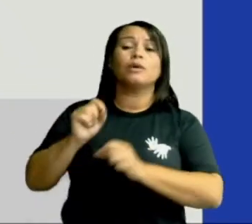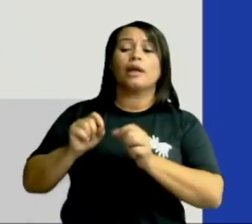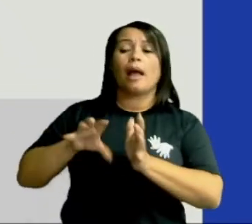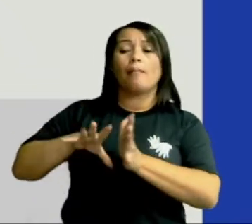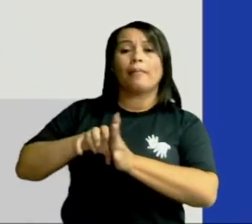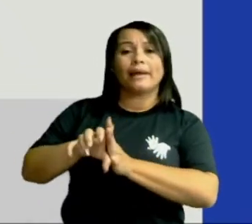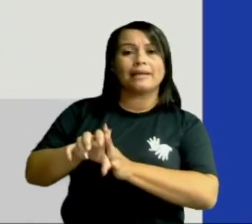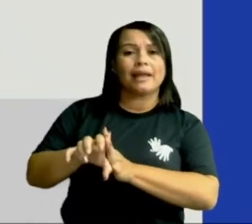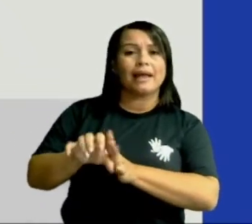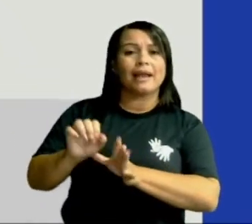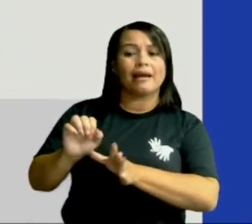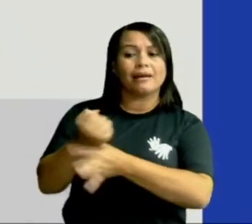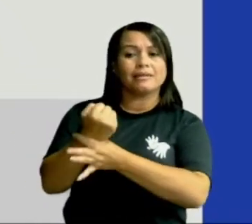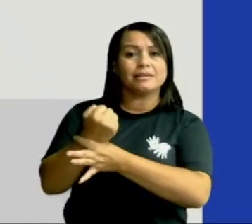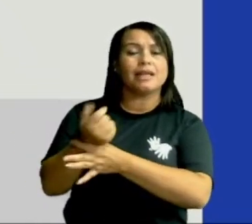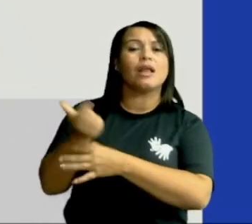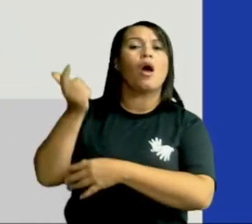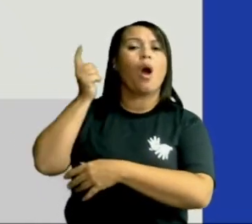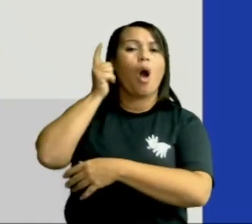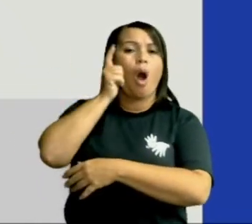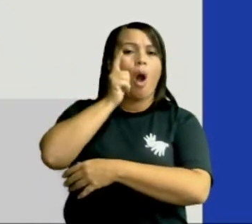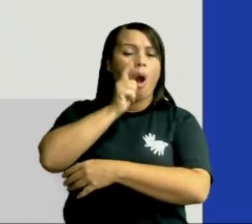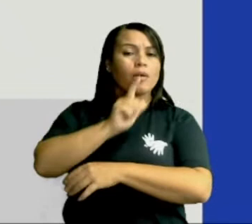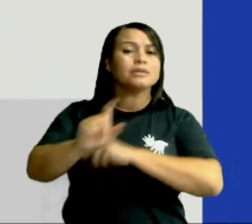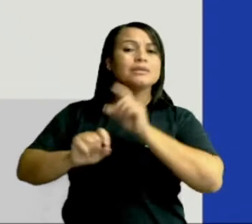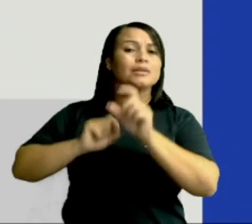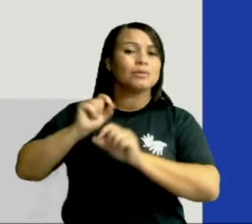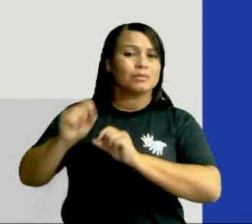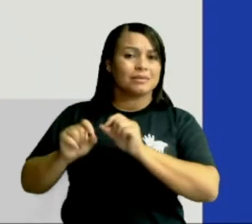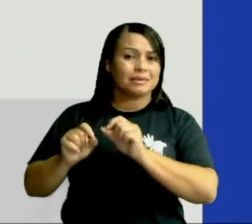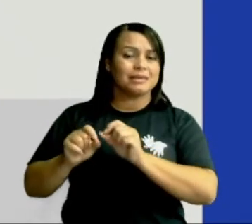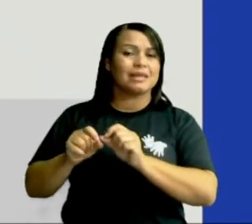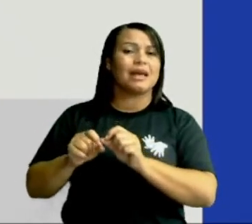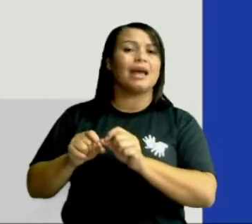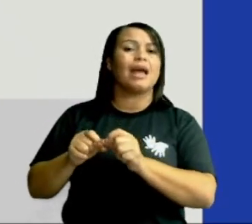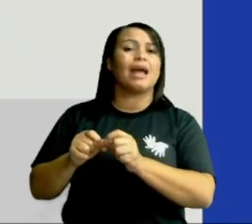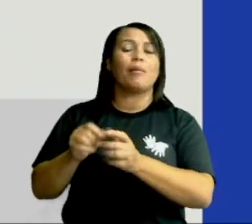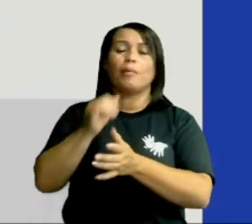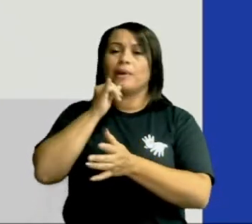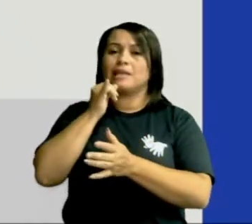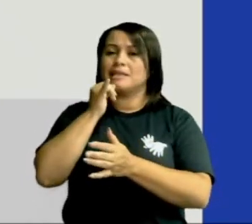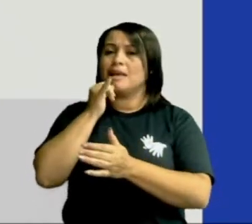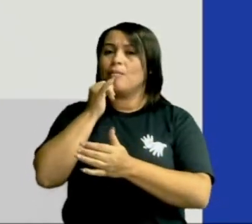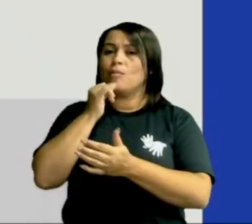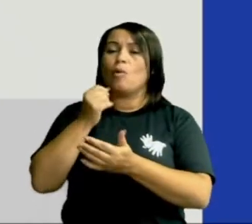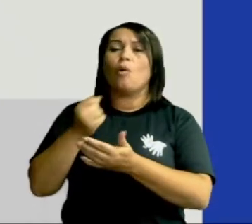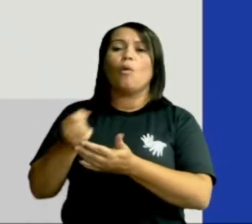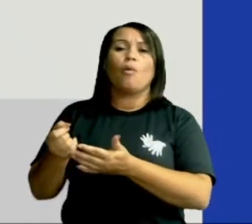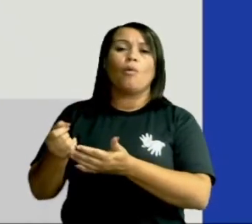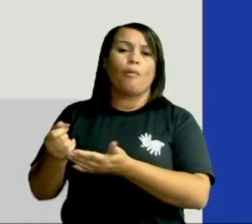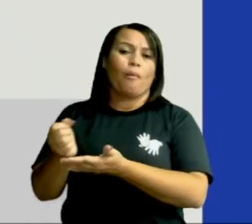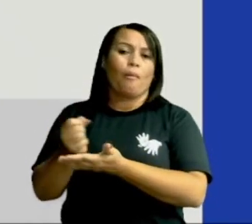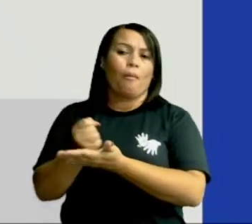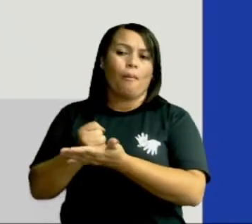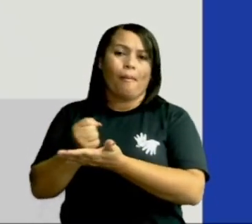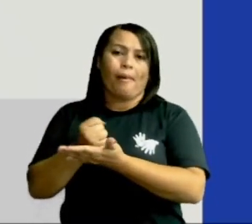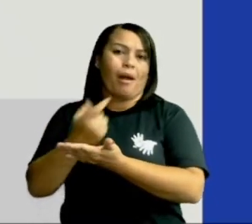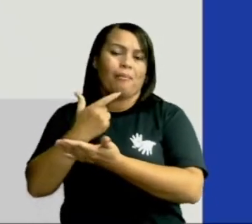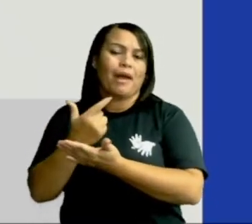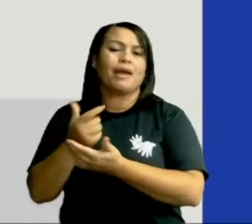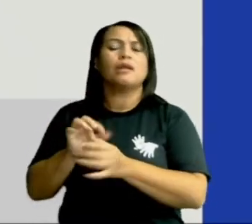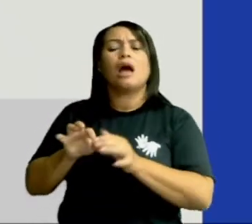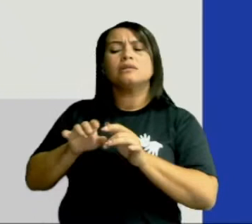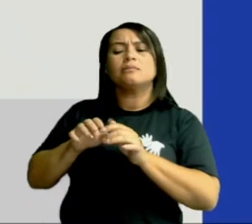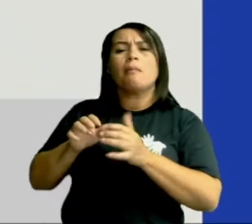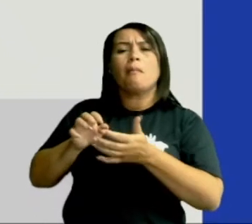resistente, ela consegue passar essa informação de resistência ao antibiótico a outras bactérias ao seu lado. E